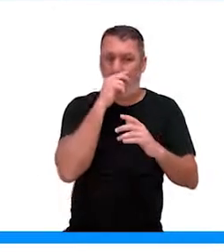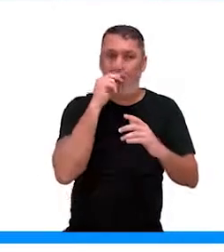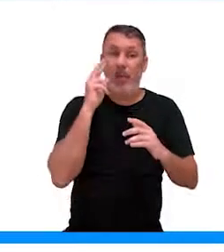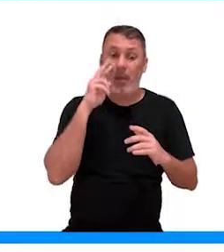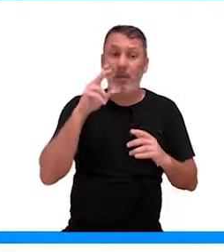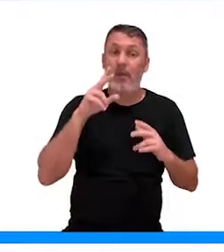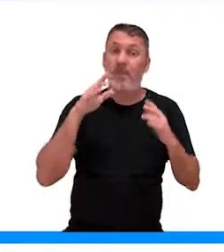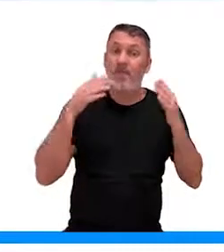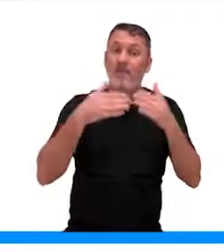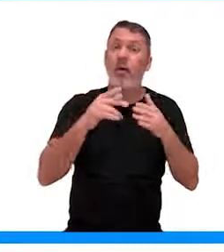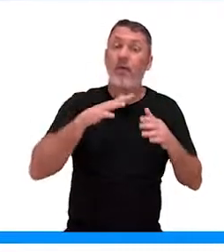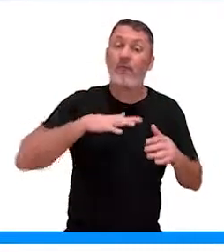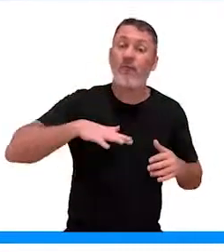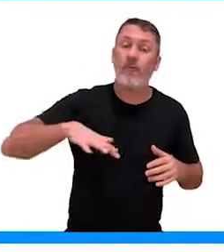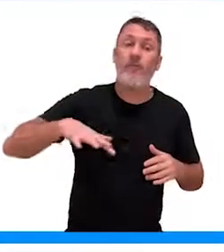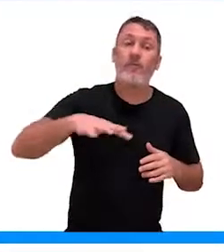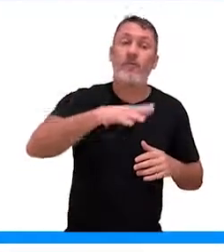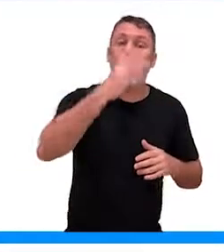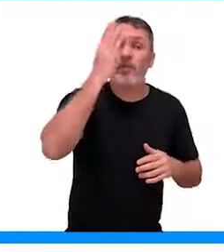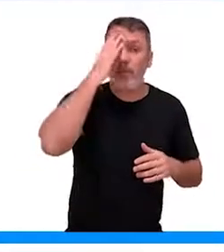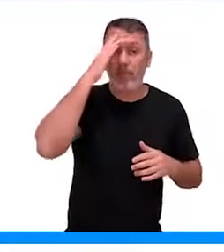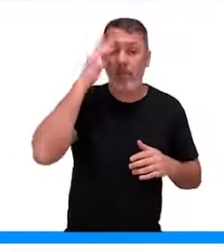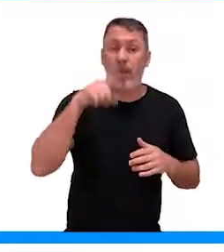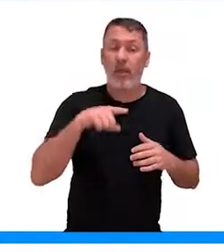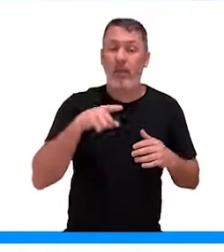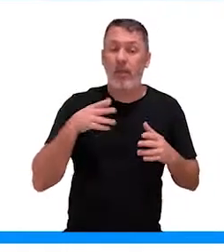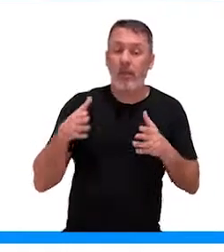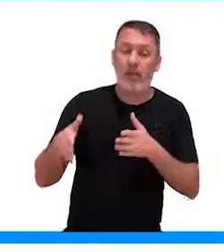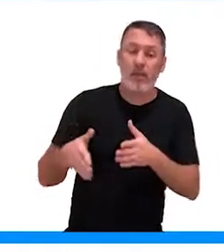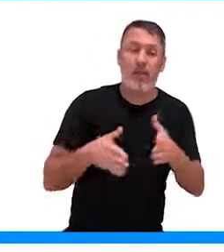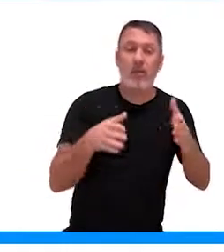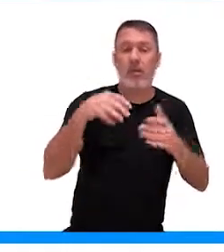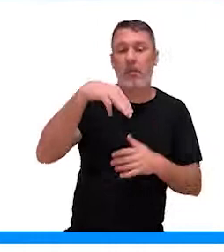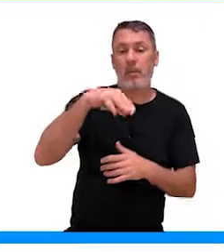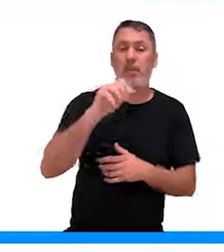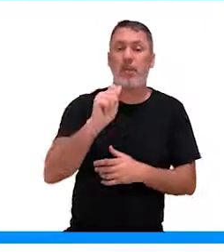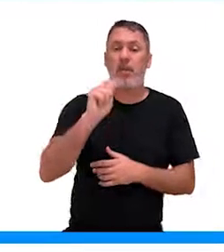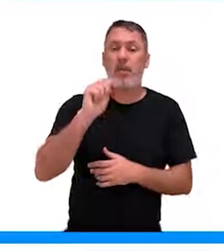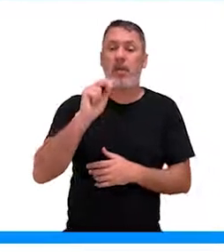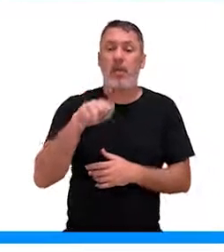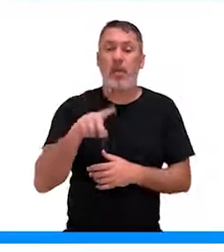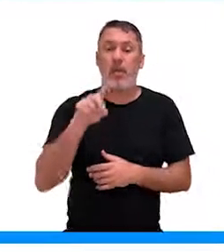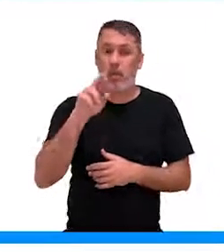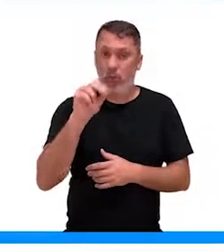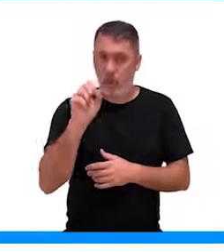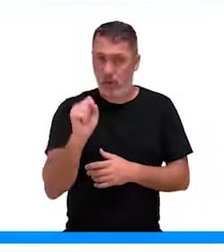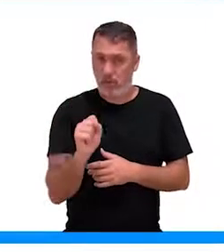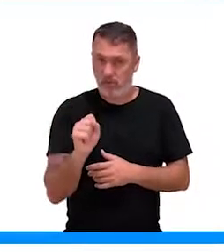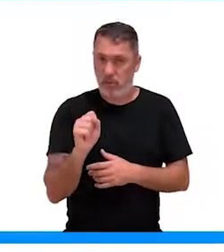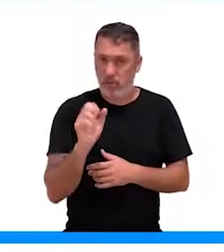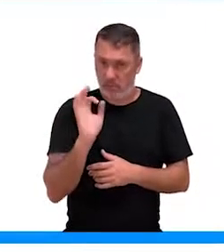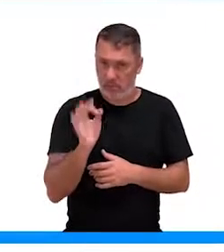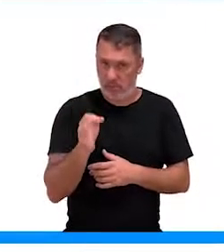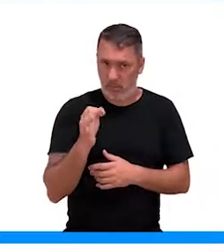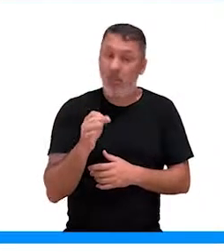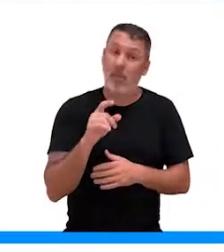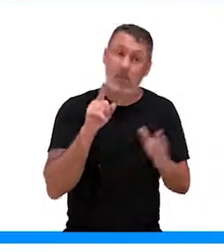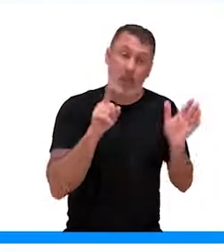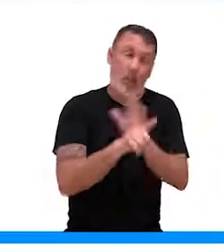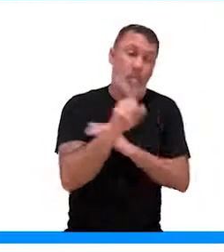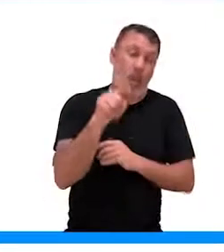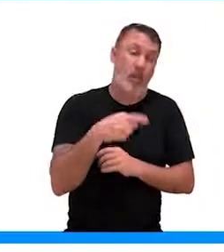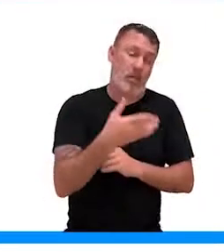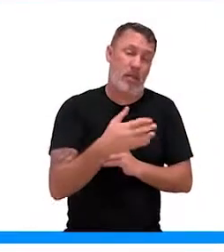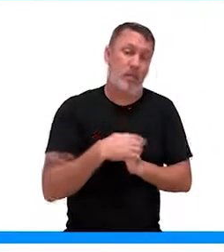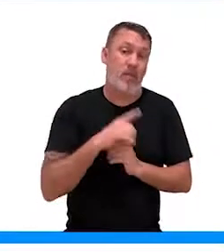um ambiente de formação dos meandros, certo? Então, é justamente isso que ele